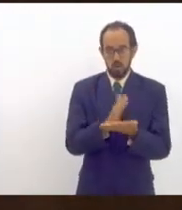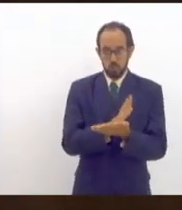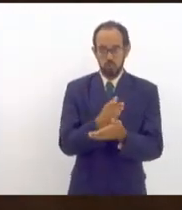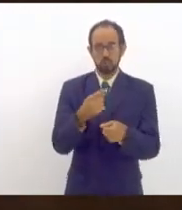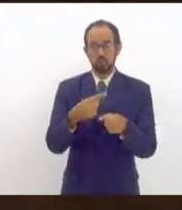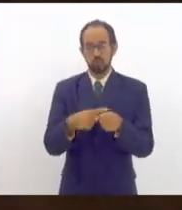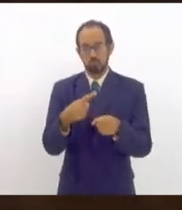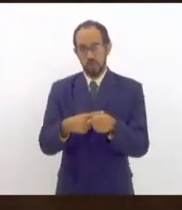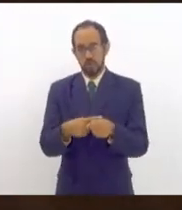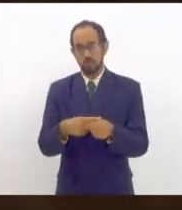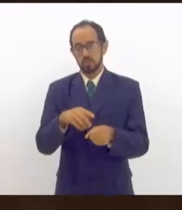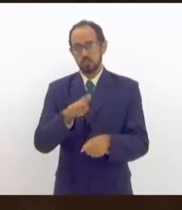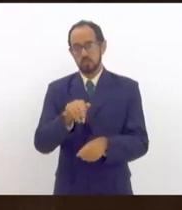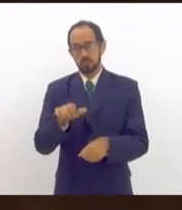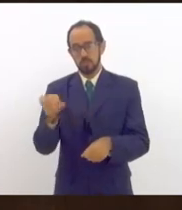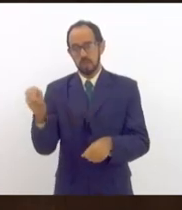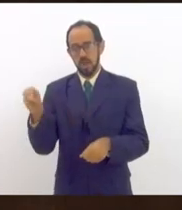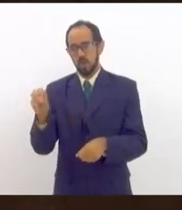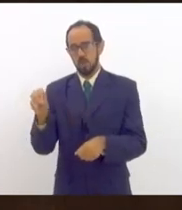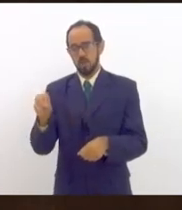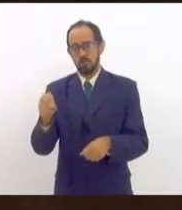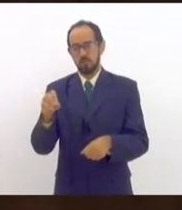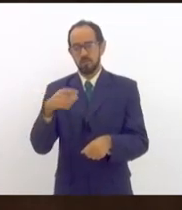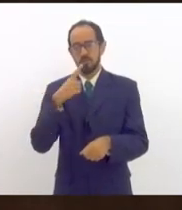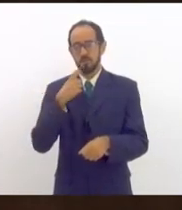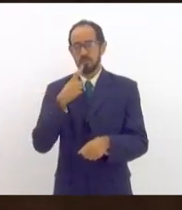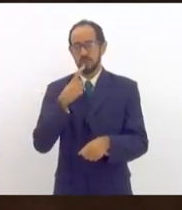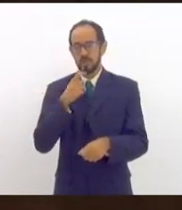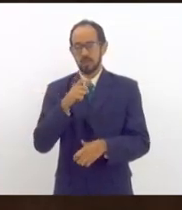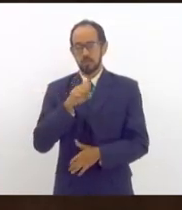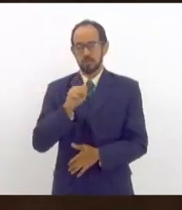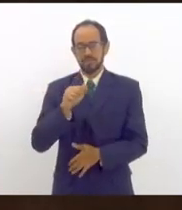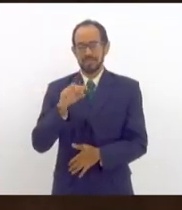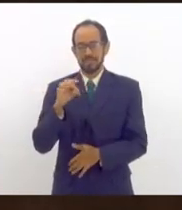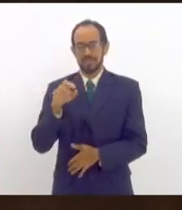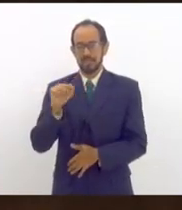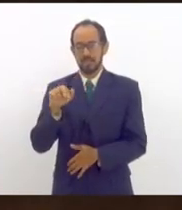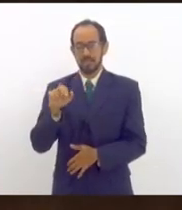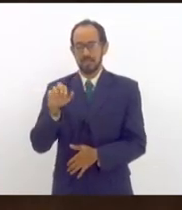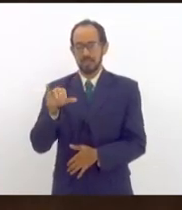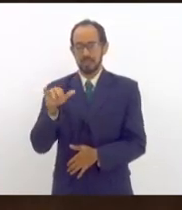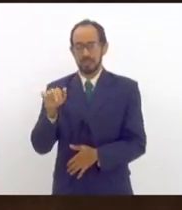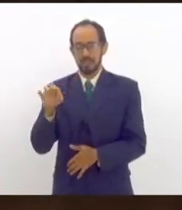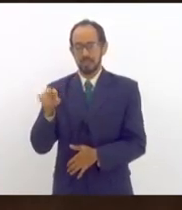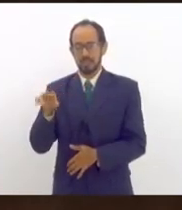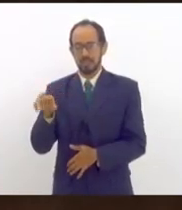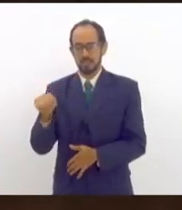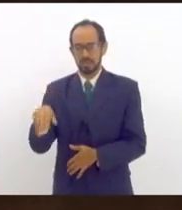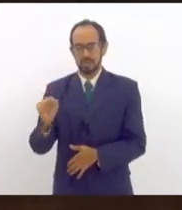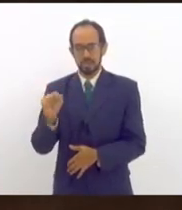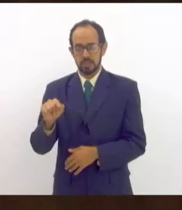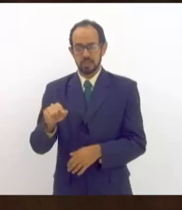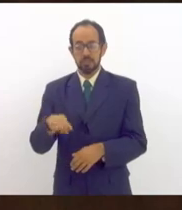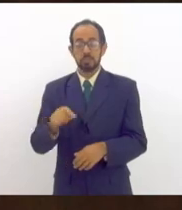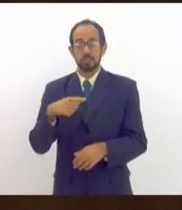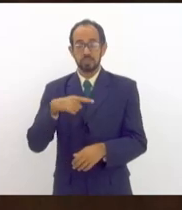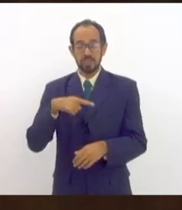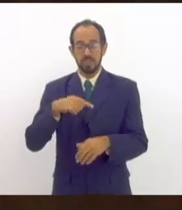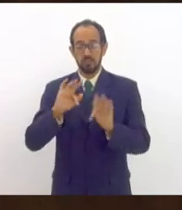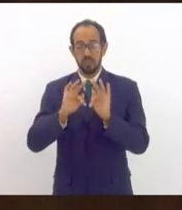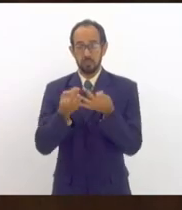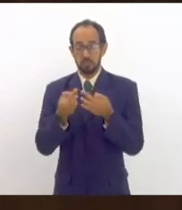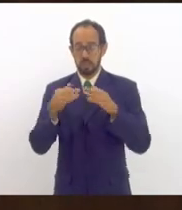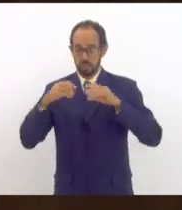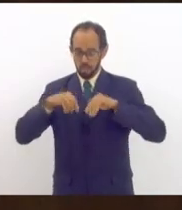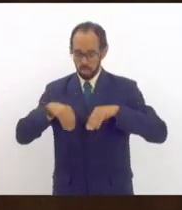bairro do Barro Vermelho Santa Catarina convoca Engenho Pequeno nós estamos com família soterradas naquela região e dizer que nós